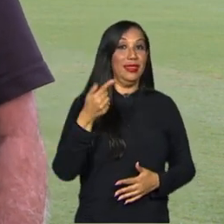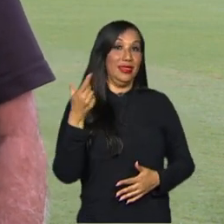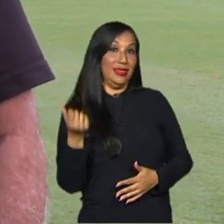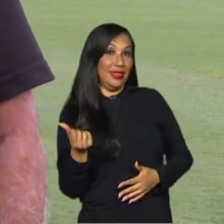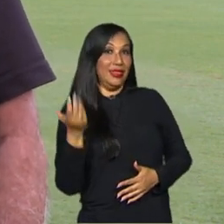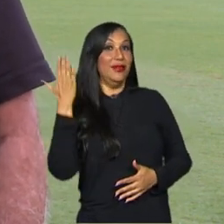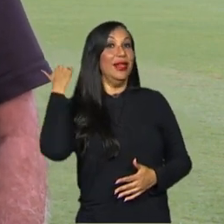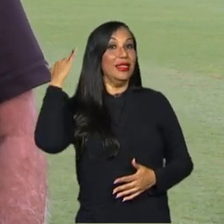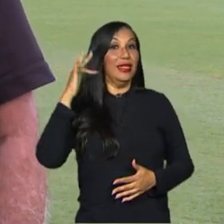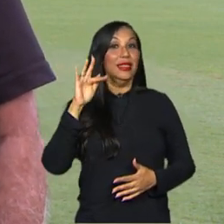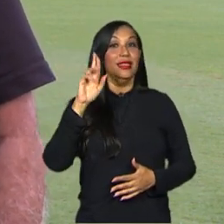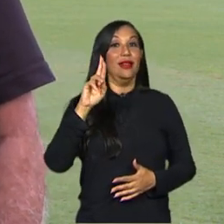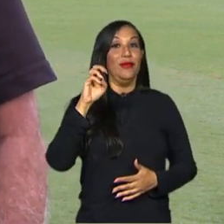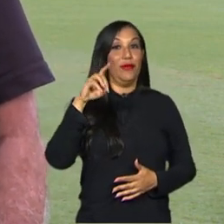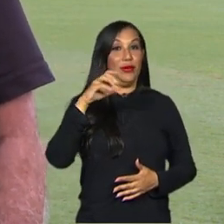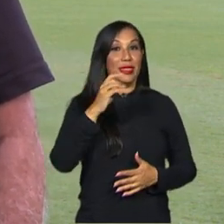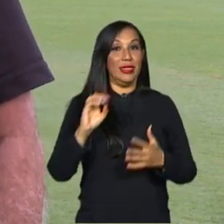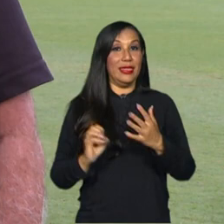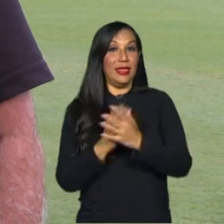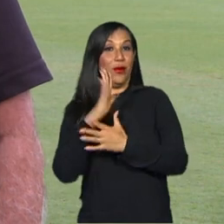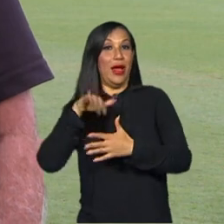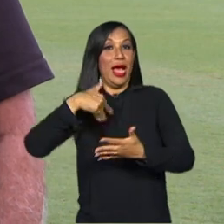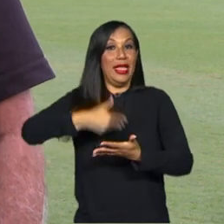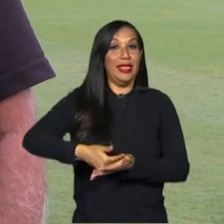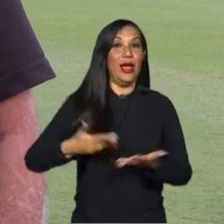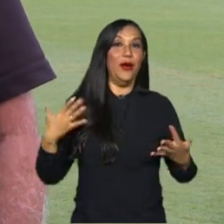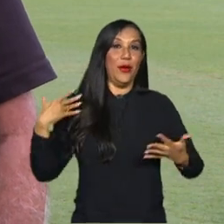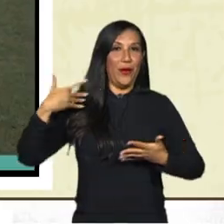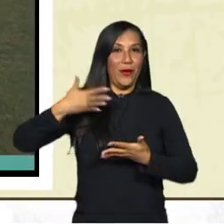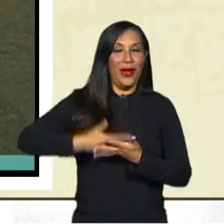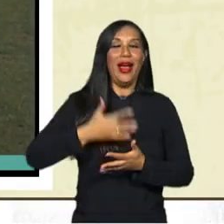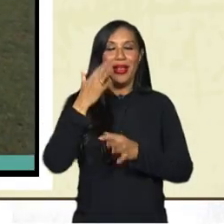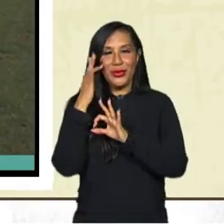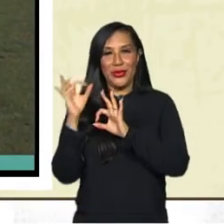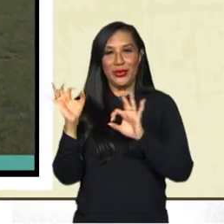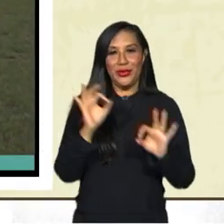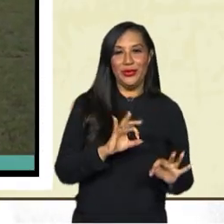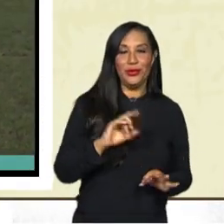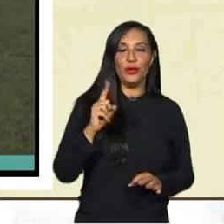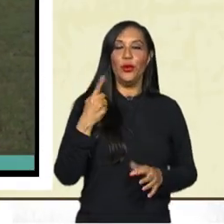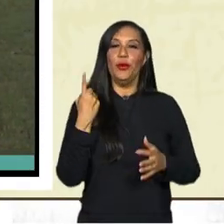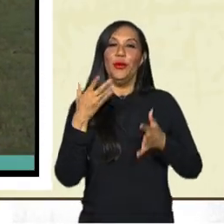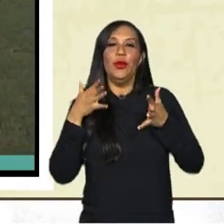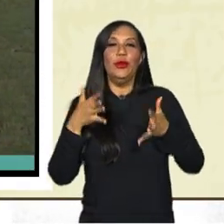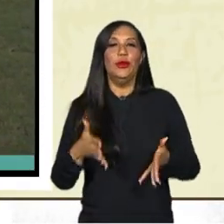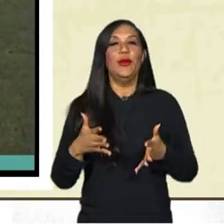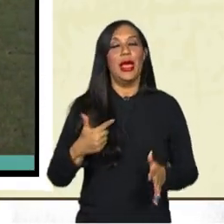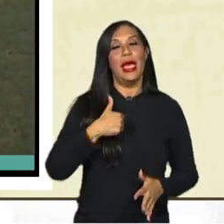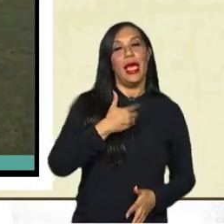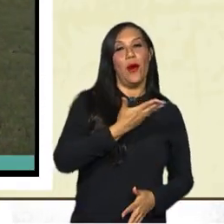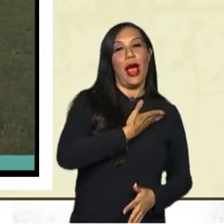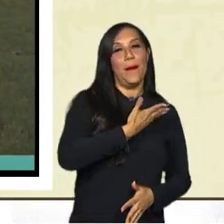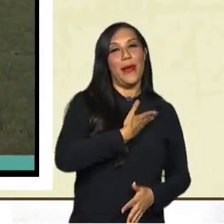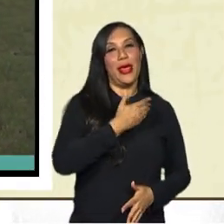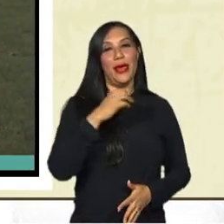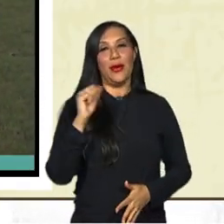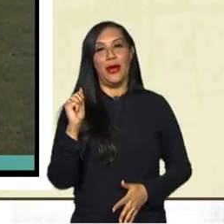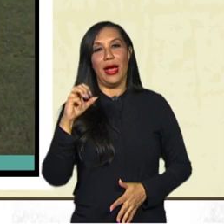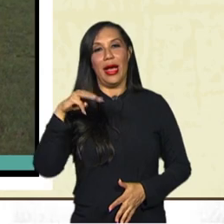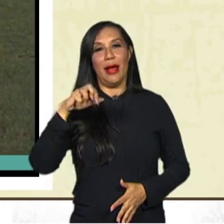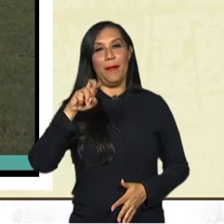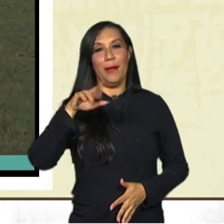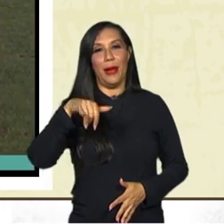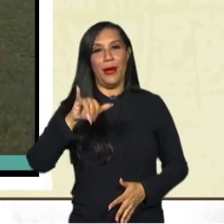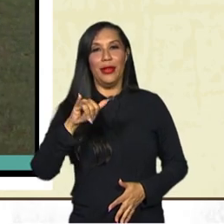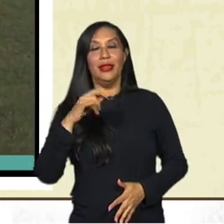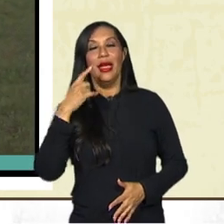1976, na fundação, até hoje, entendeu? Eu acompanho o Voltaço. No primeiro jogo, eu e o amigo Amauri resolvemos